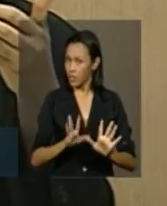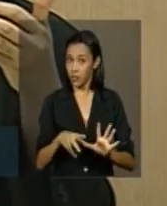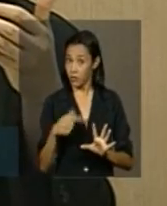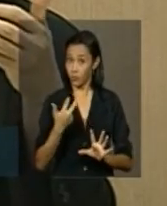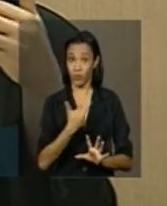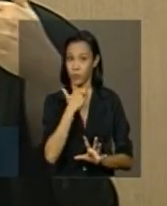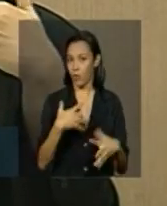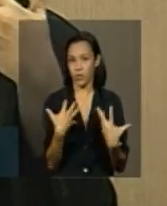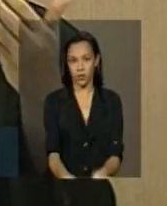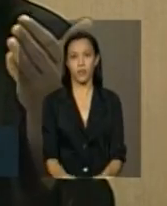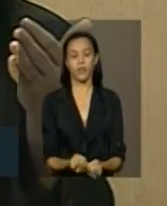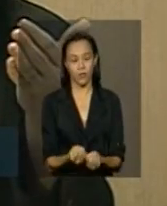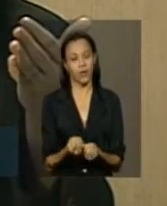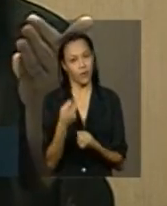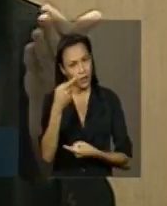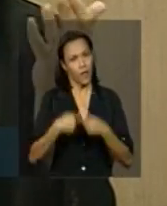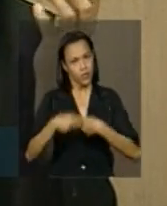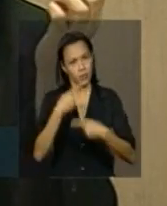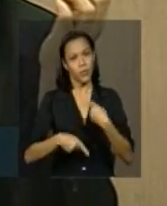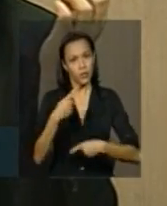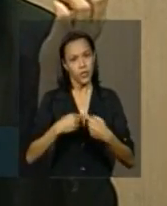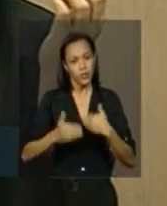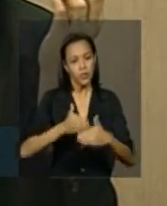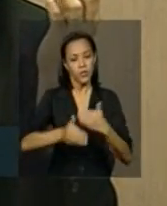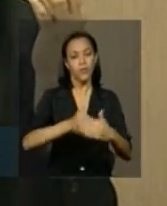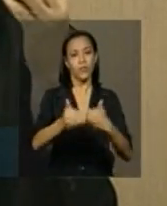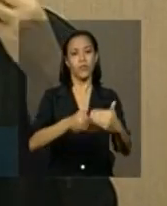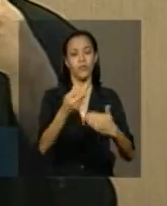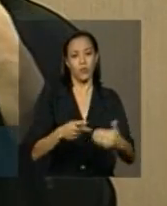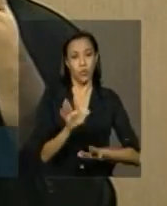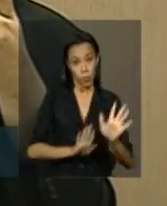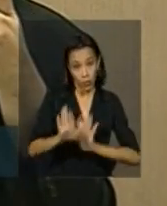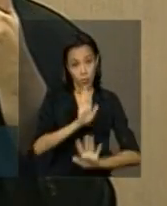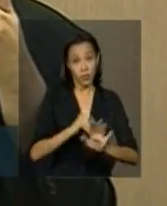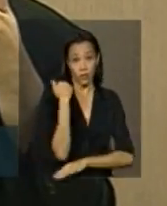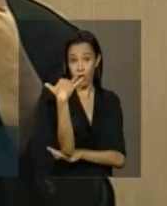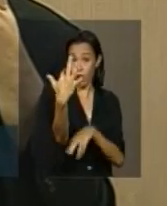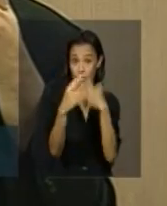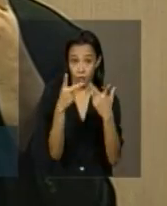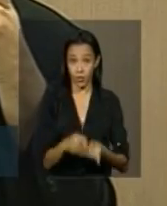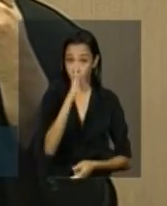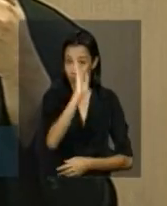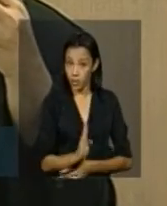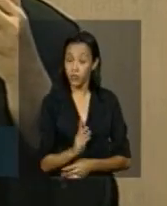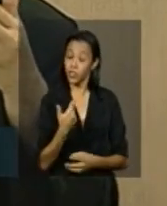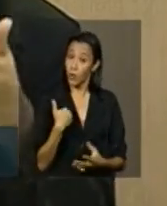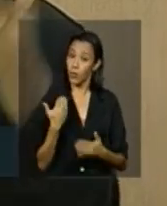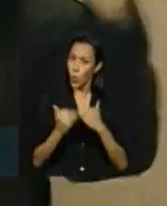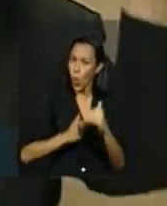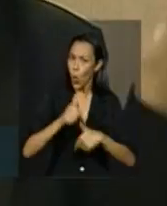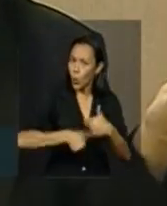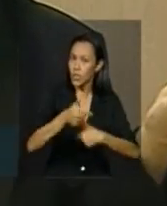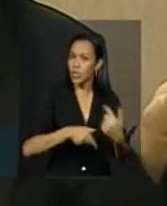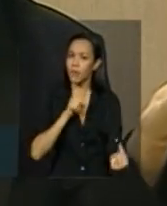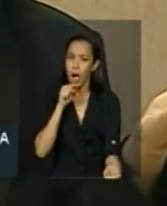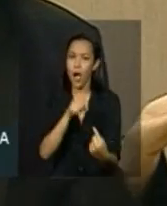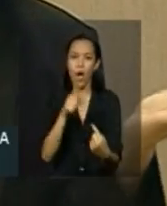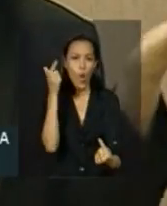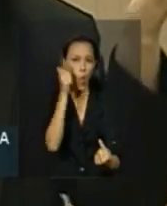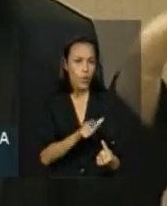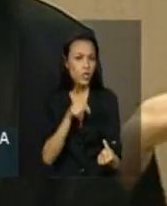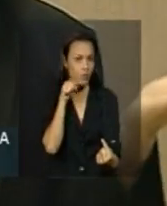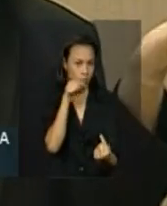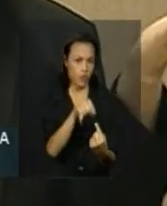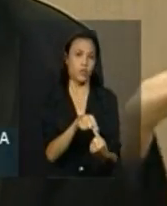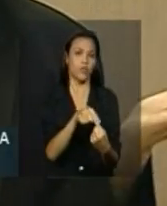do ponto de vista daquilo que são as políticas pú de desenvolvimento sustentá do Brasil Então nós estamos lutando para chegar na meta e estamos lutando para restaurar a floresta para que